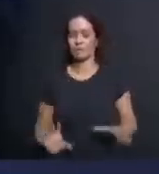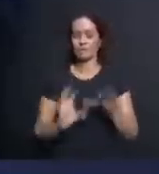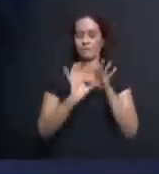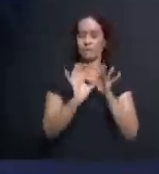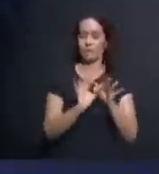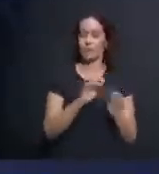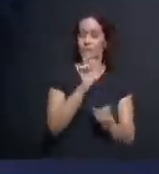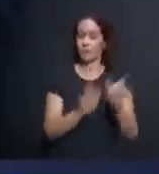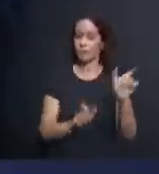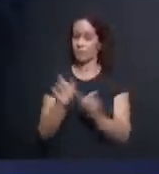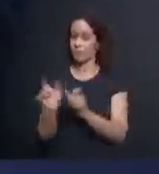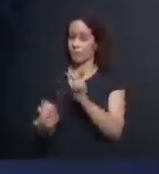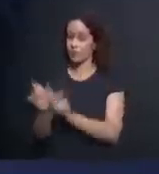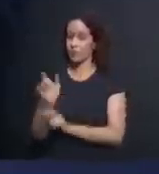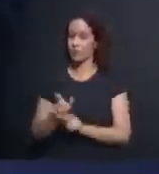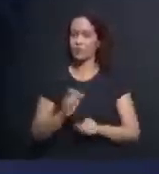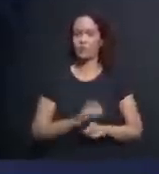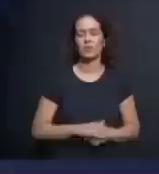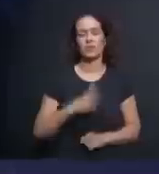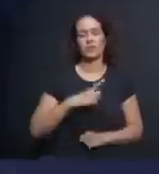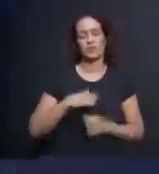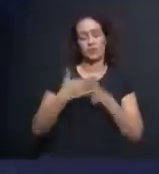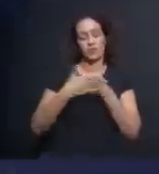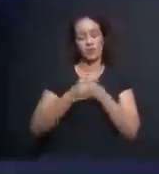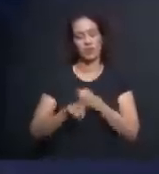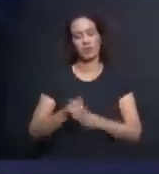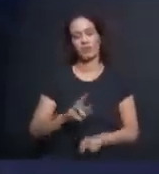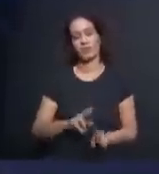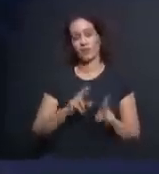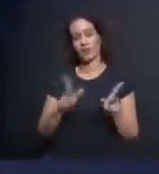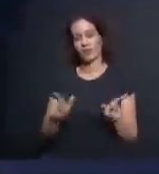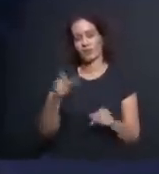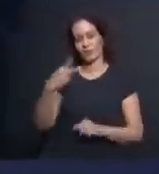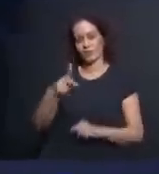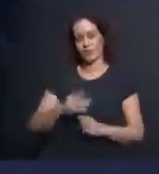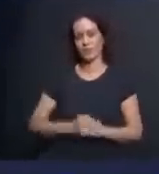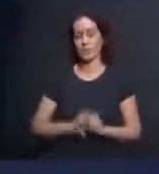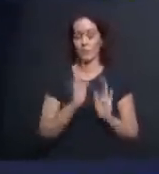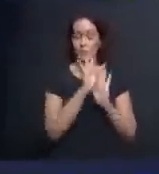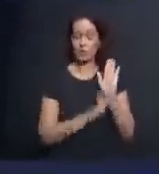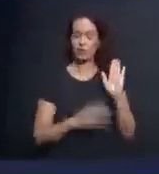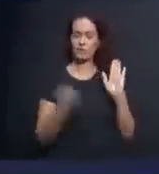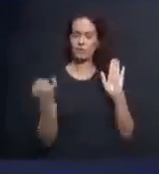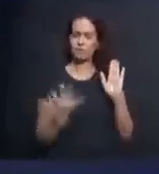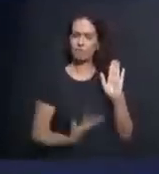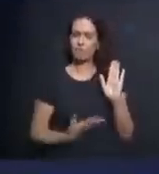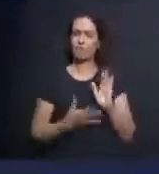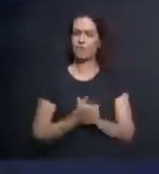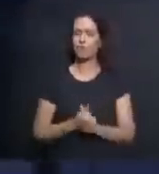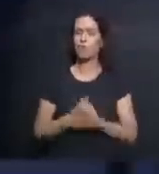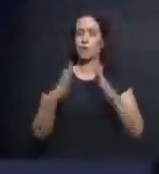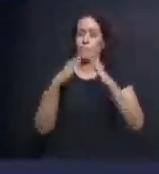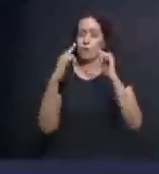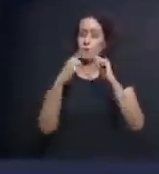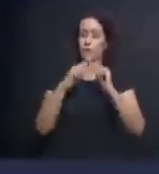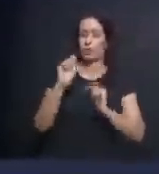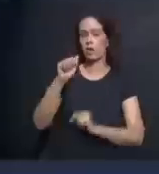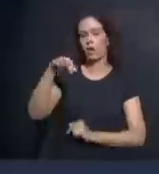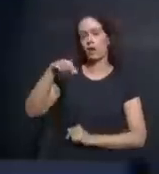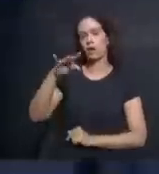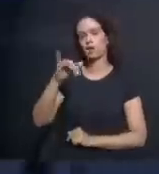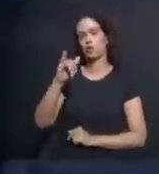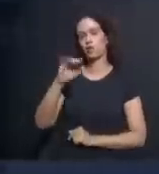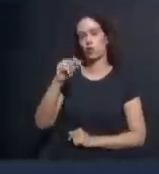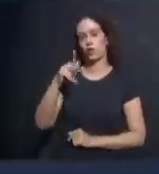com gente que opera em outros chamados diferentes do seu. O texto que eu acabei de ler fala assim, ó: na igreja de Antioquia